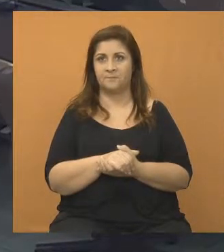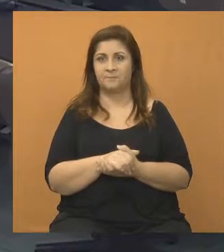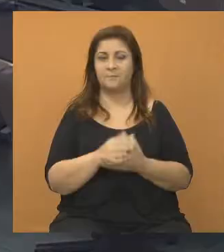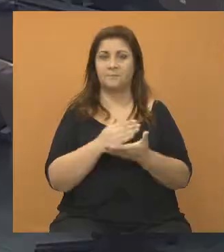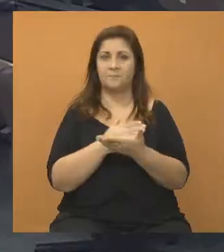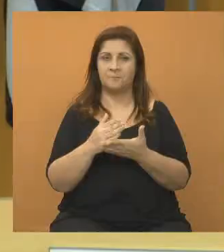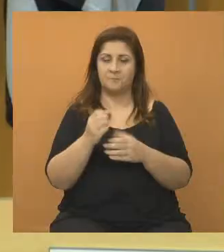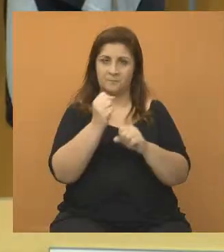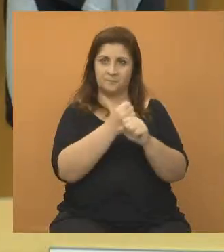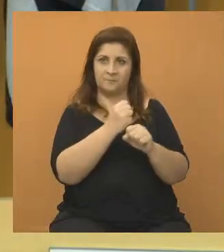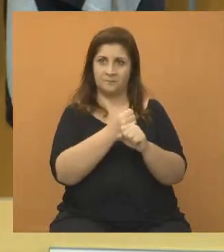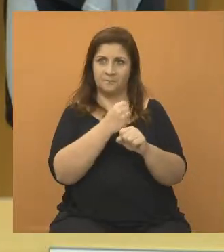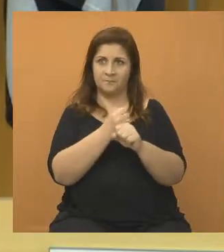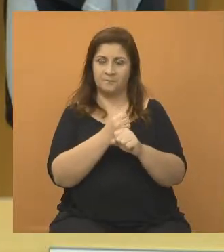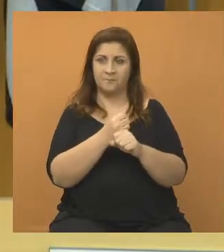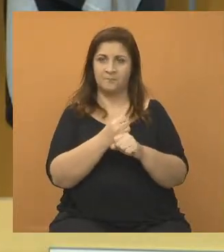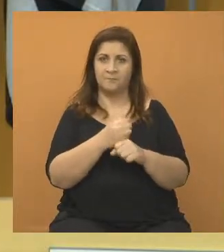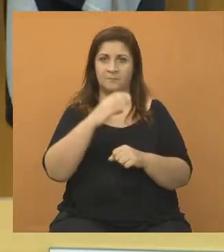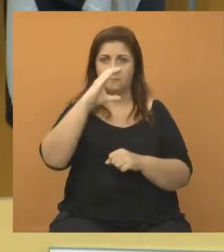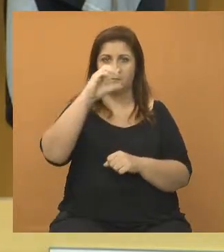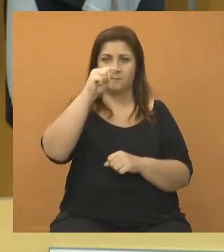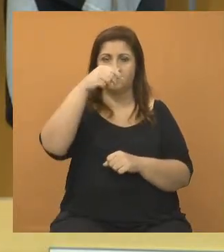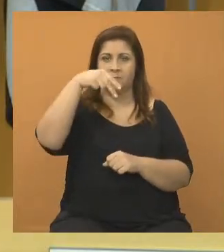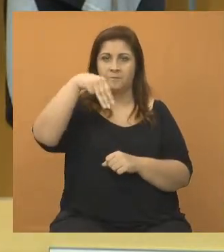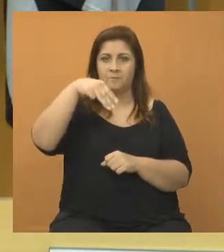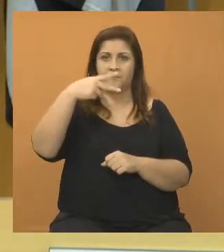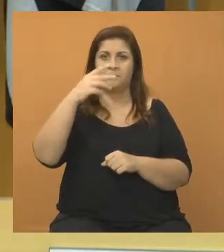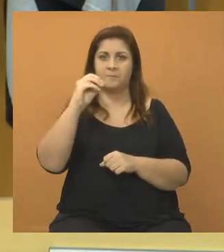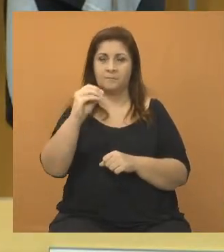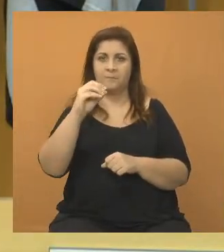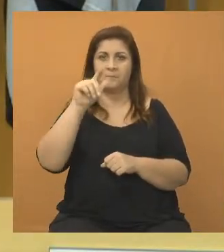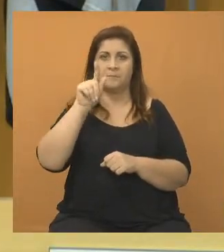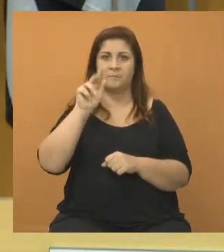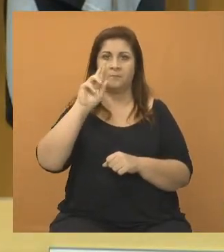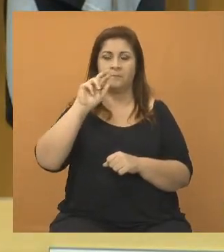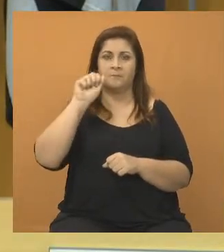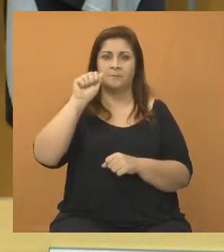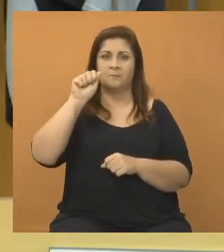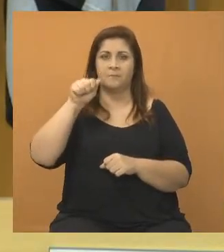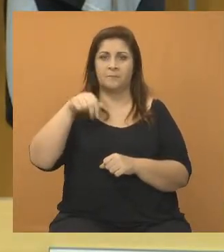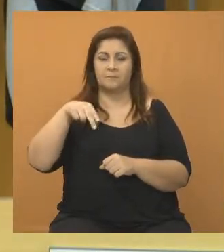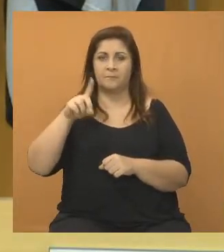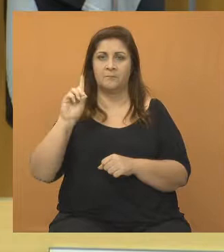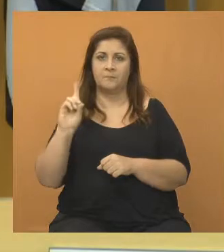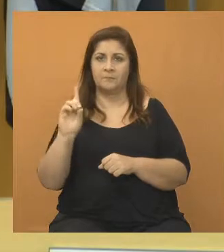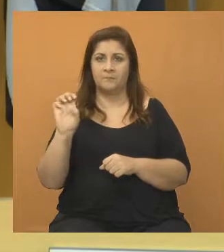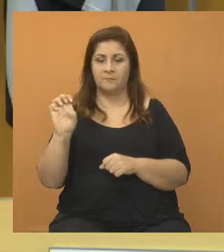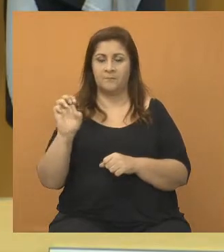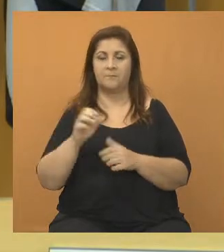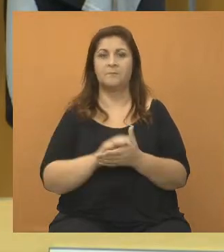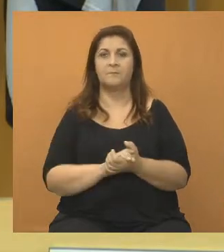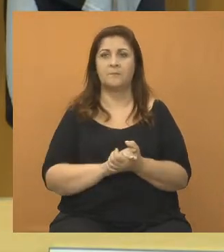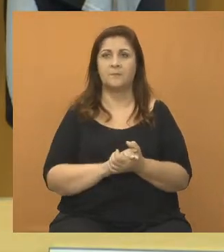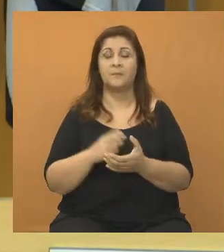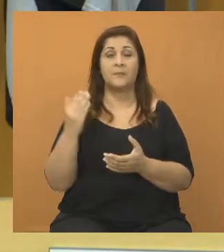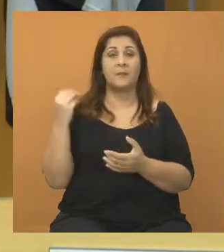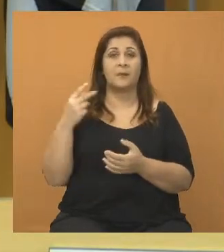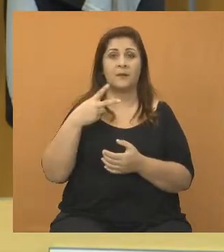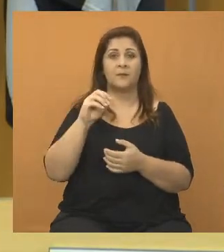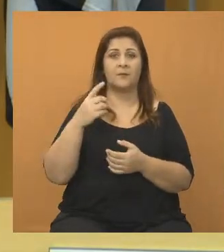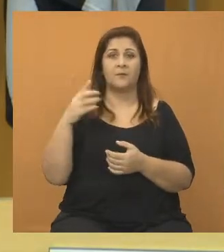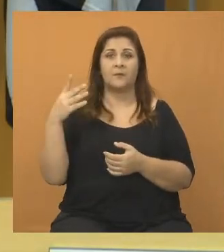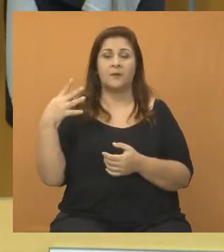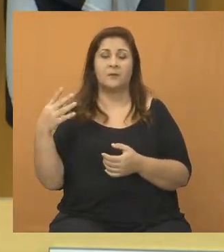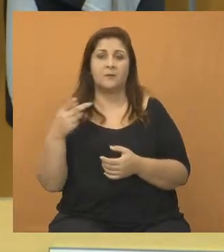iniciou as obras do Parque Linear do Campo Grande, né, onde que a licitação existente de 2014 ele previu o parque até